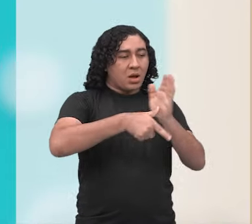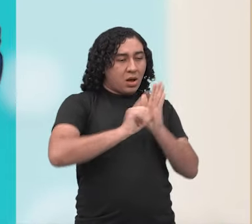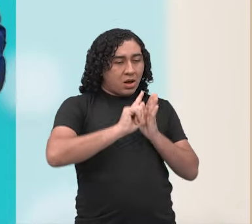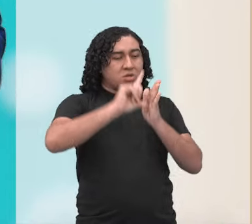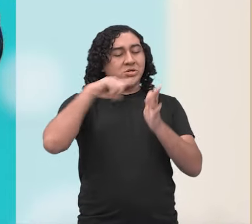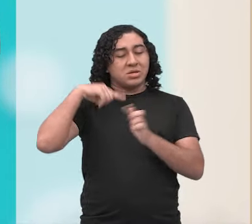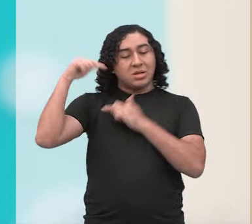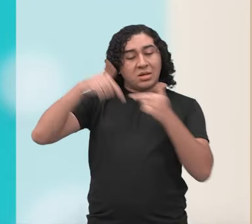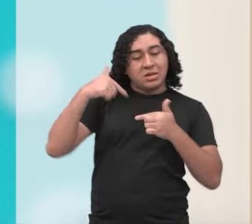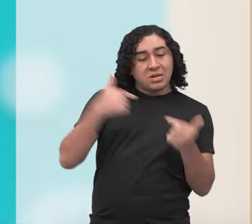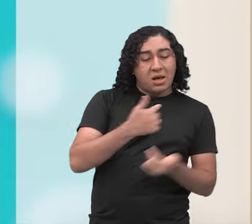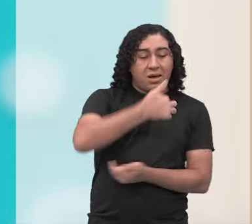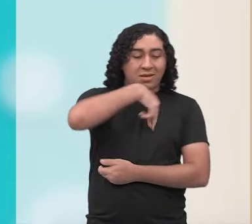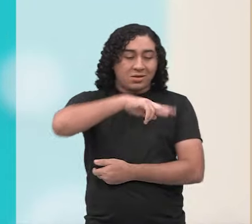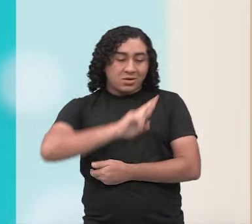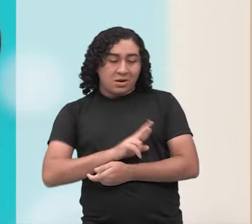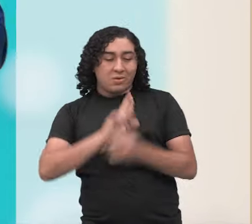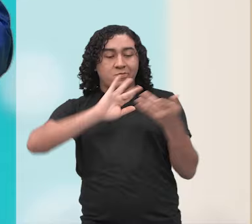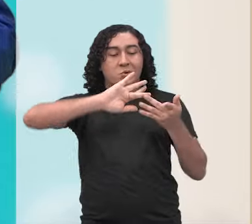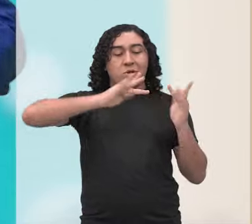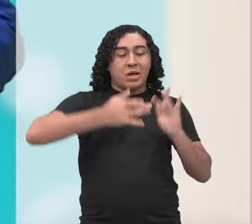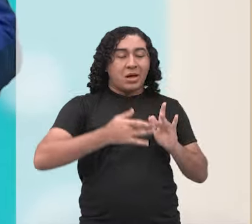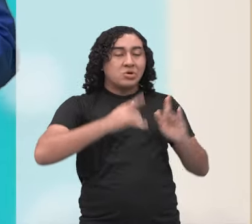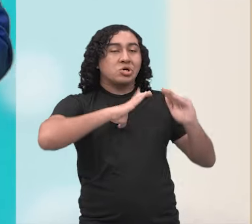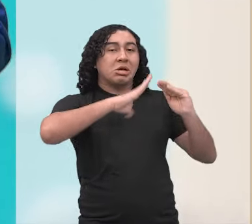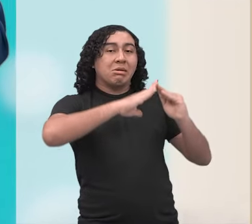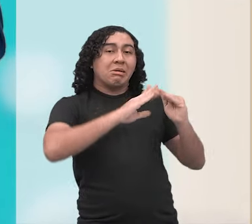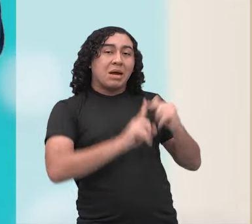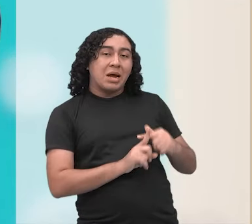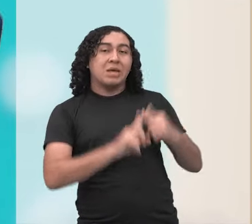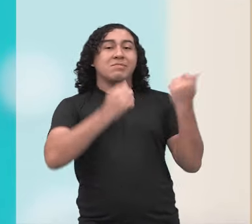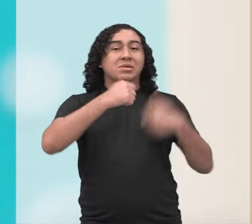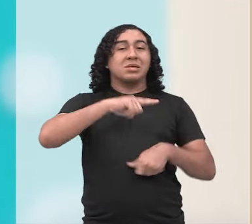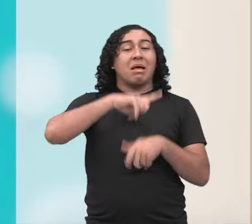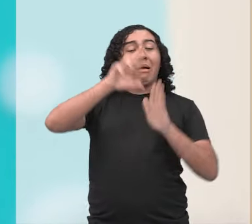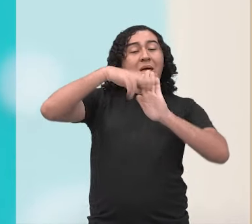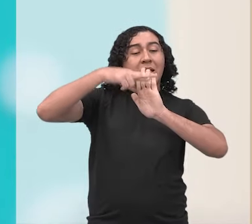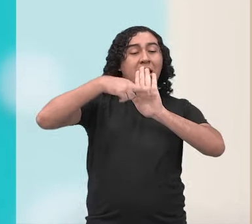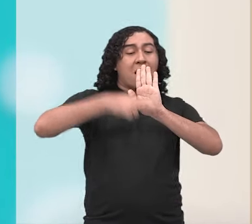questão religiosa, a igreja ditava o que tinha que ser feito,